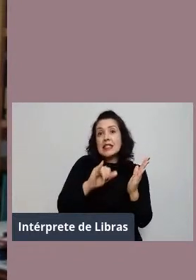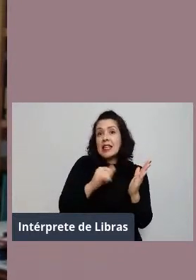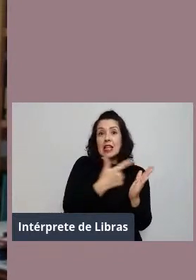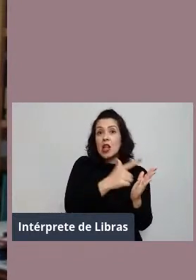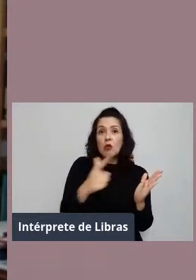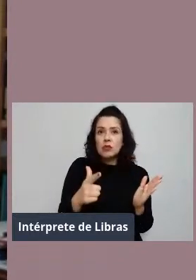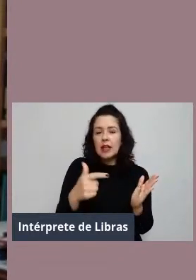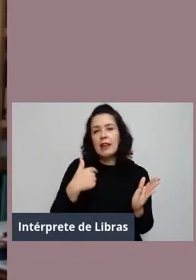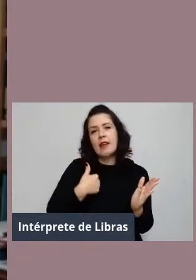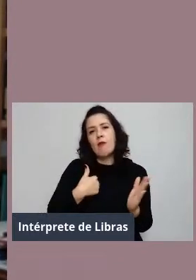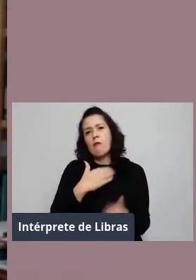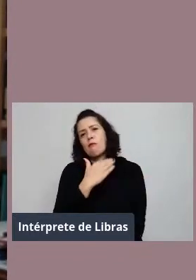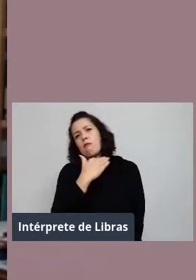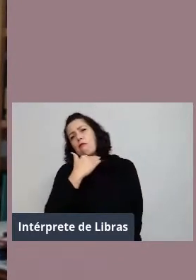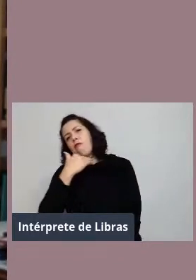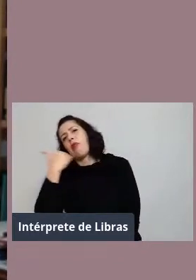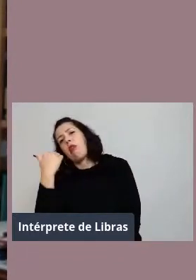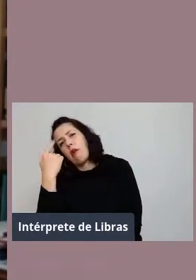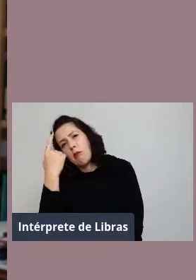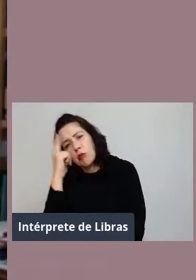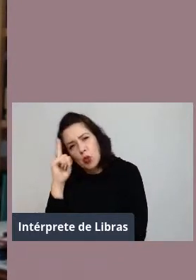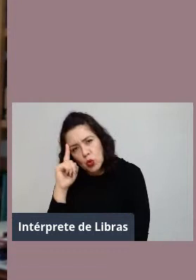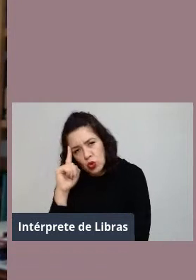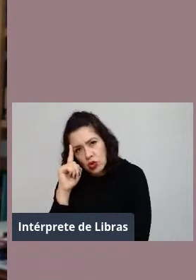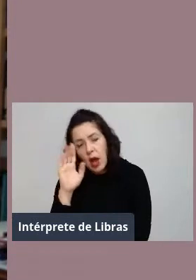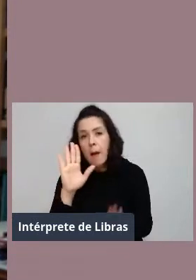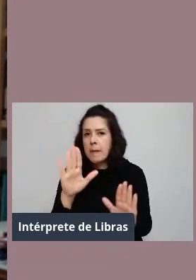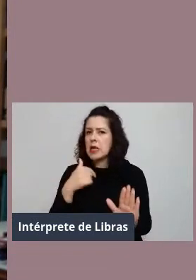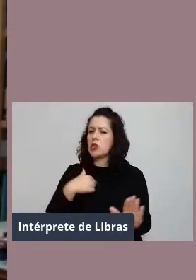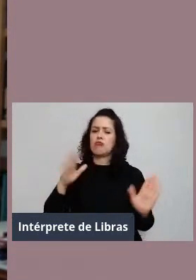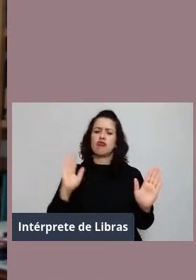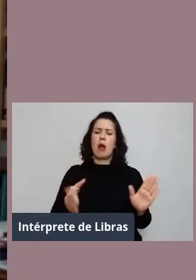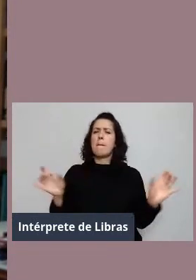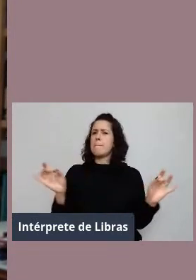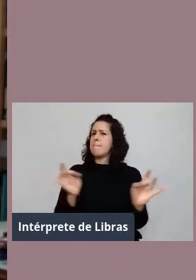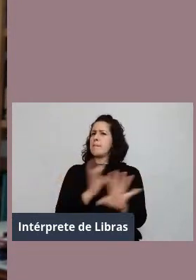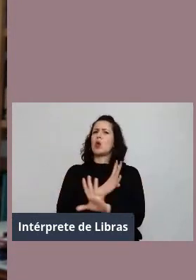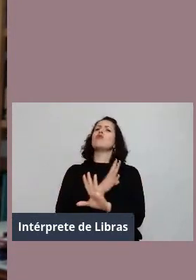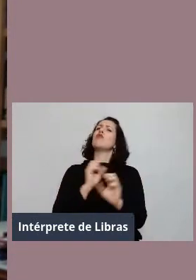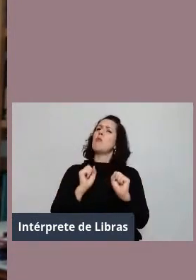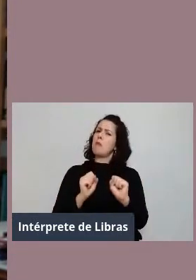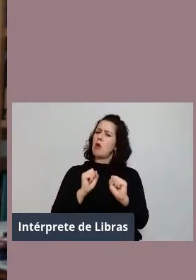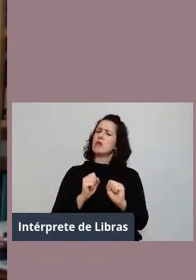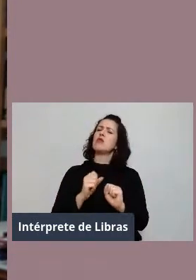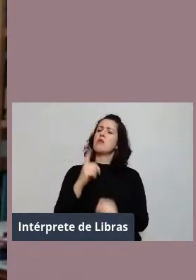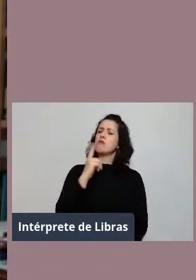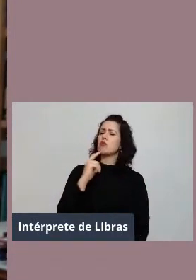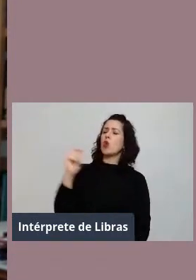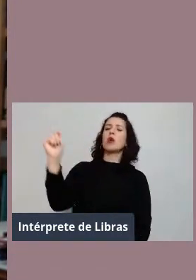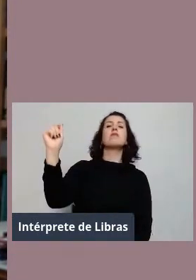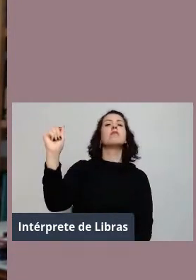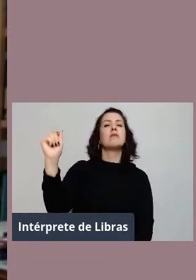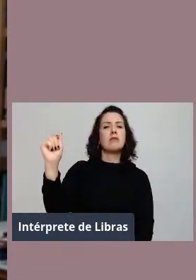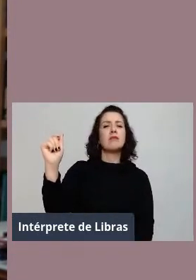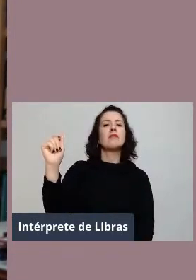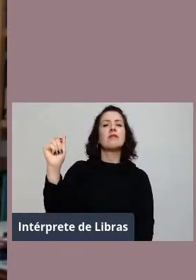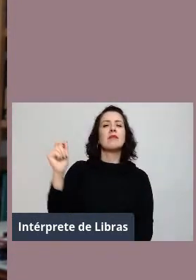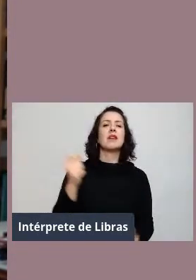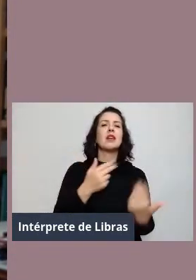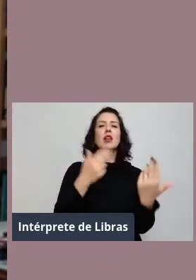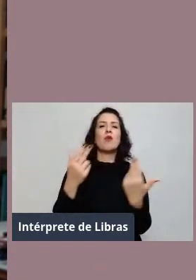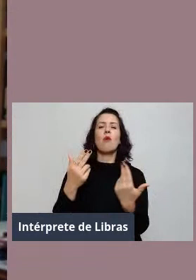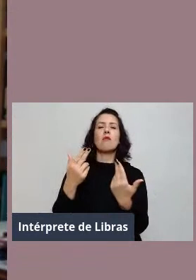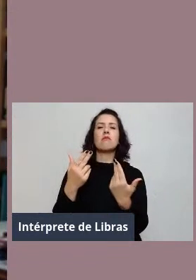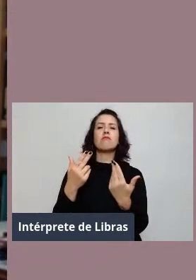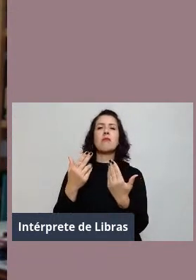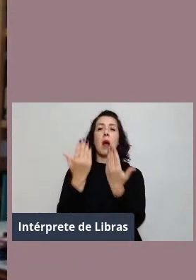os dias. Mas preparado estou para sair discretamente pela saída da porta dos